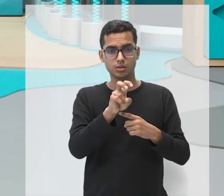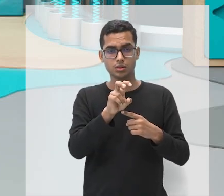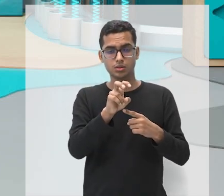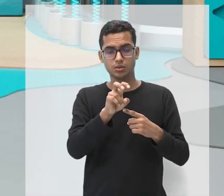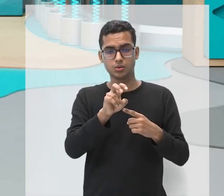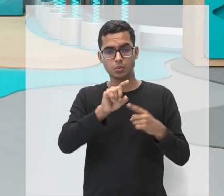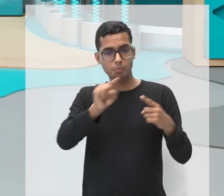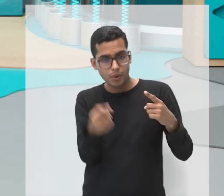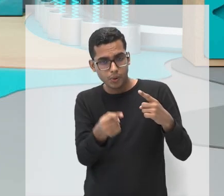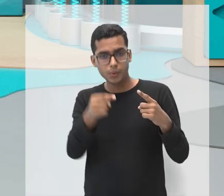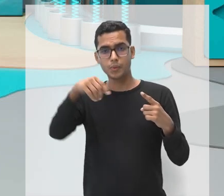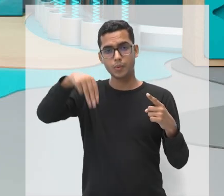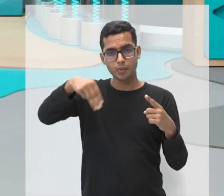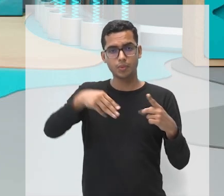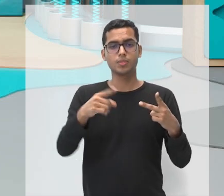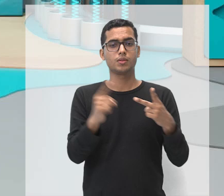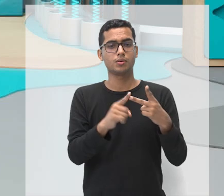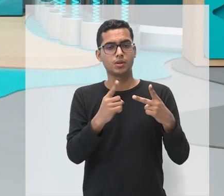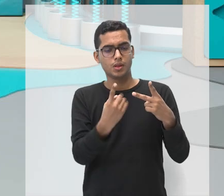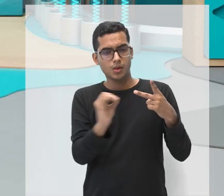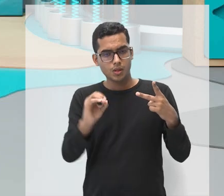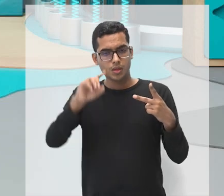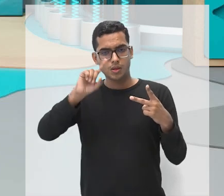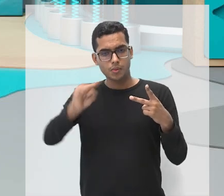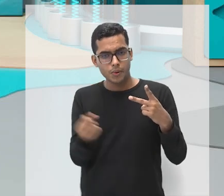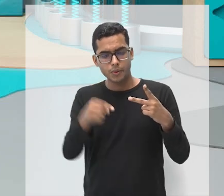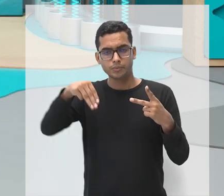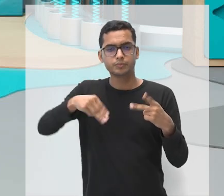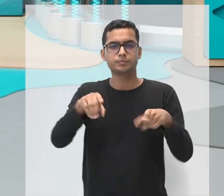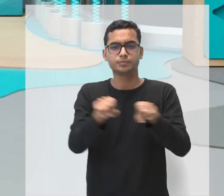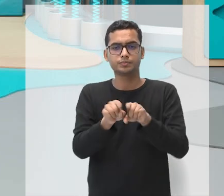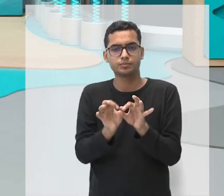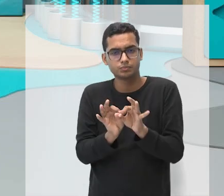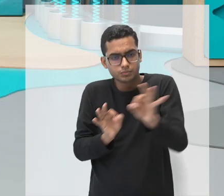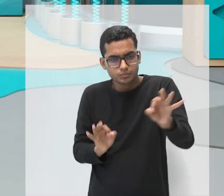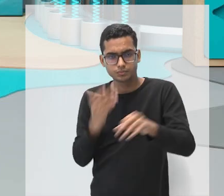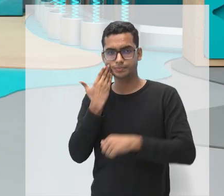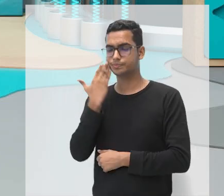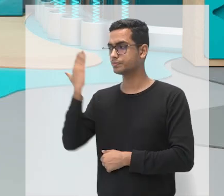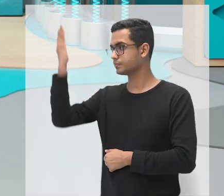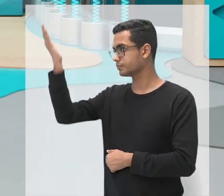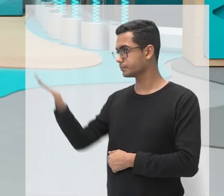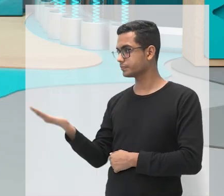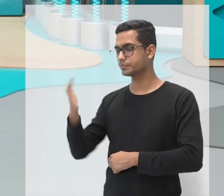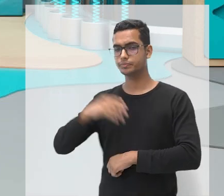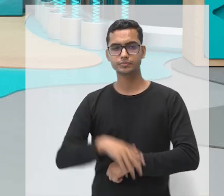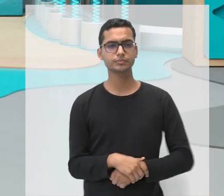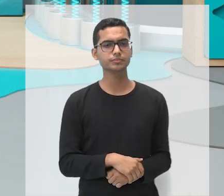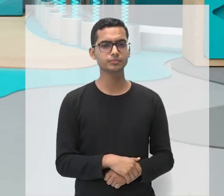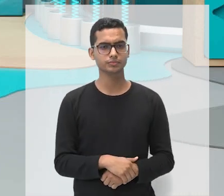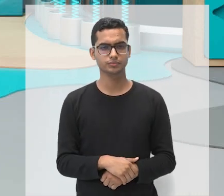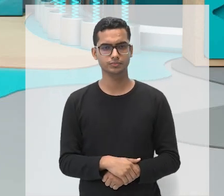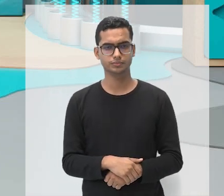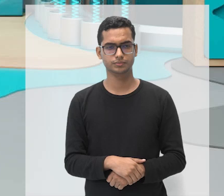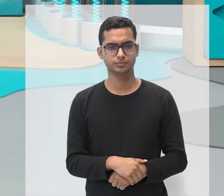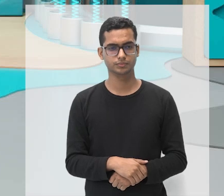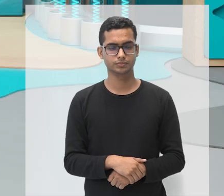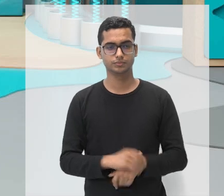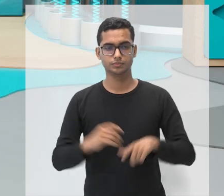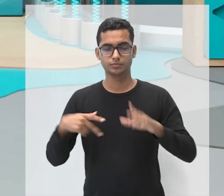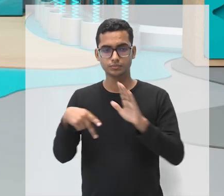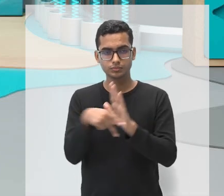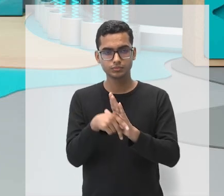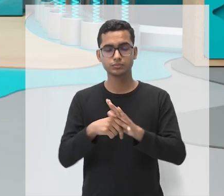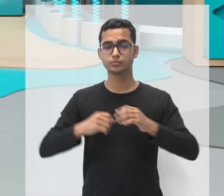corridas elas ainda vão aparecer em outras modalidades, que são essas que a gente consegue observar. Olha, as corridas